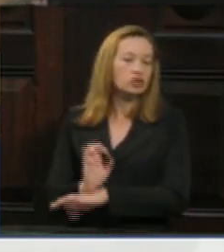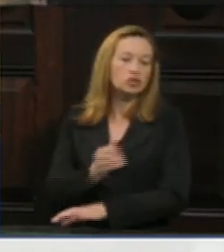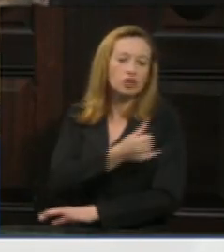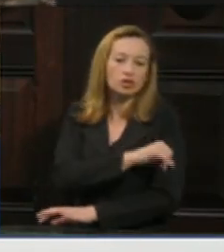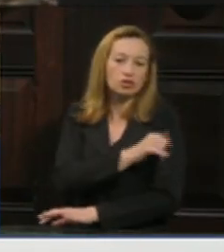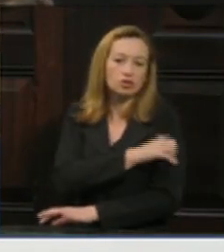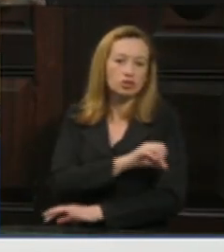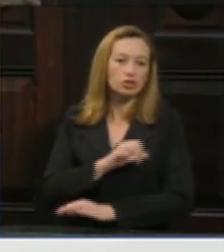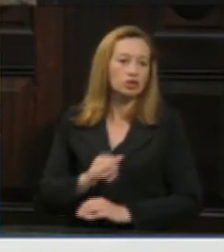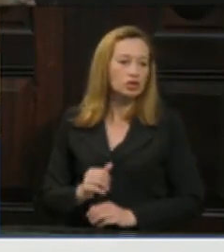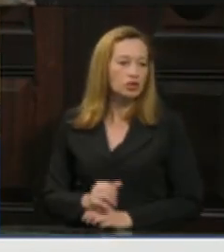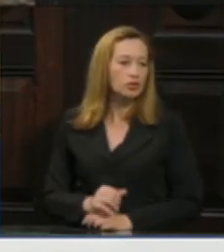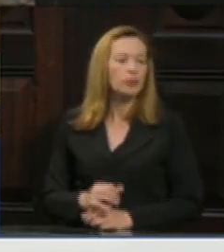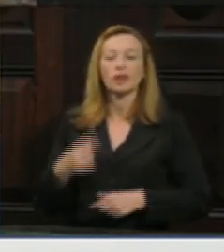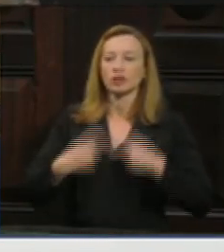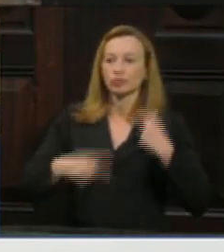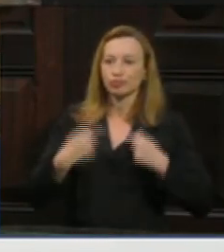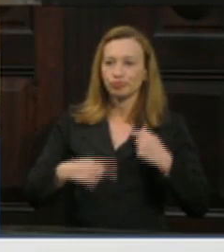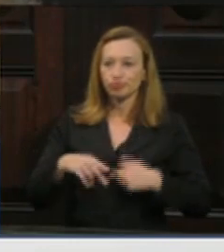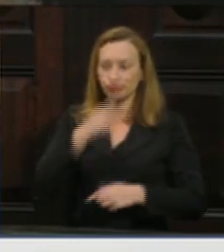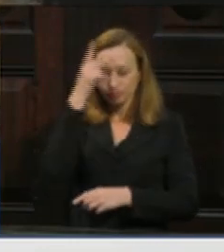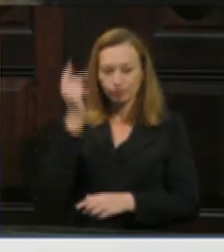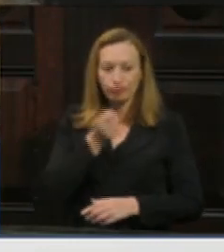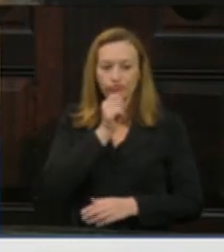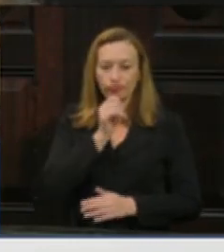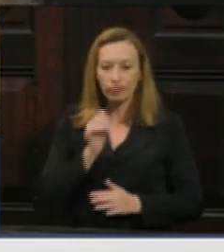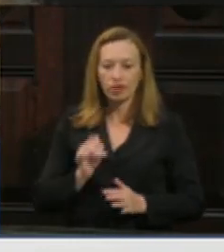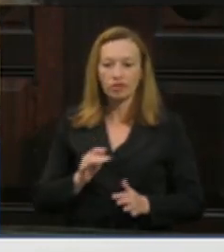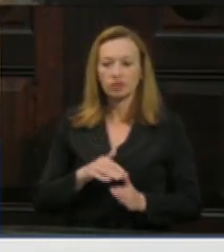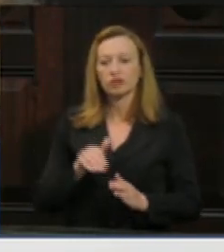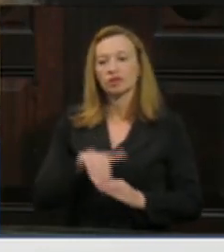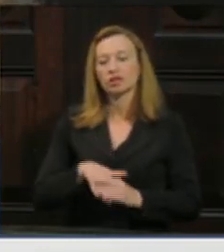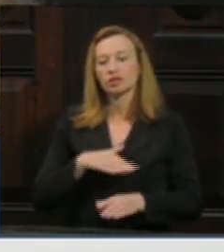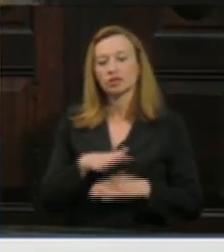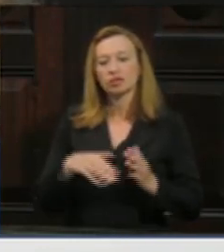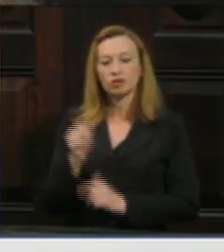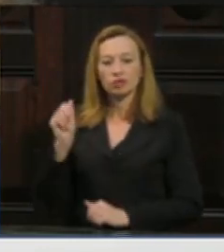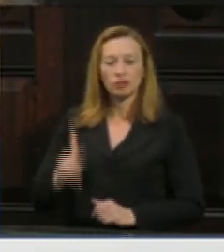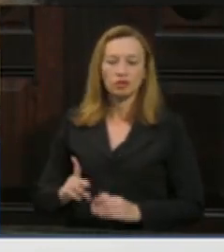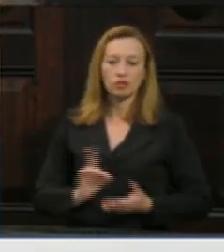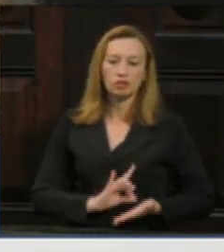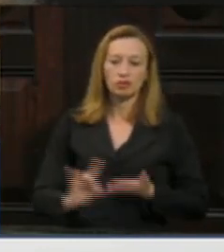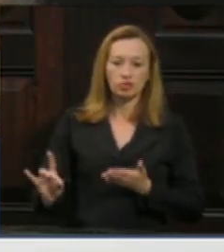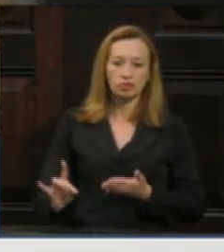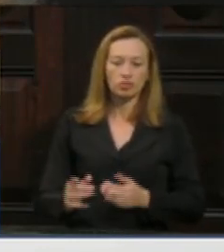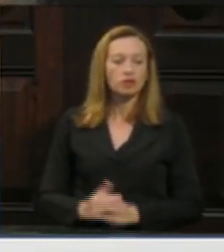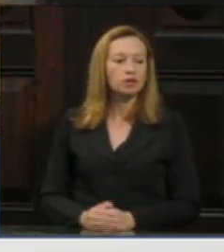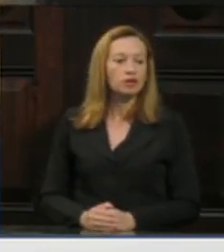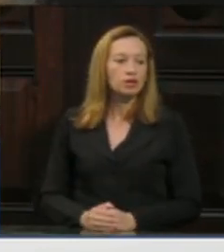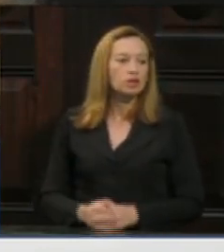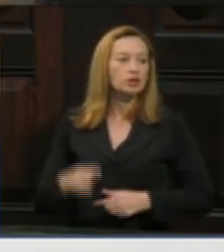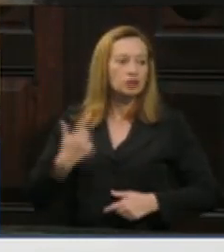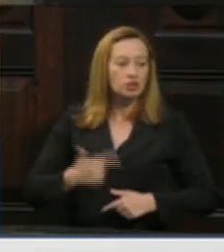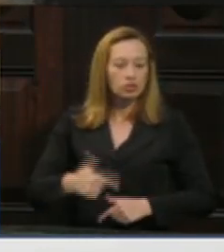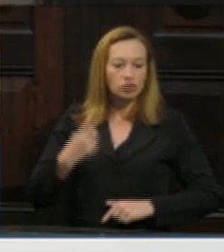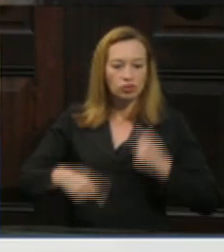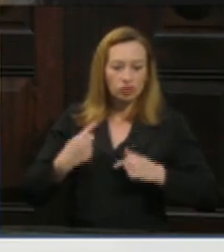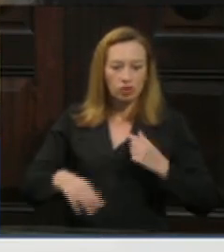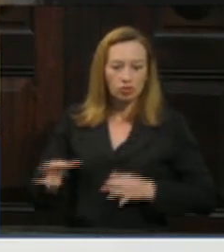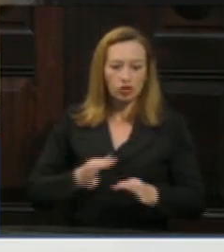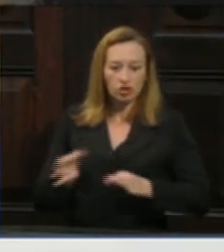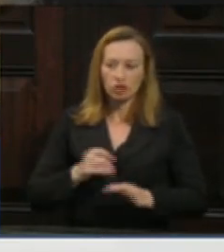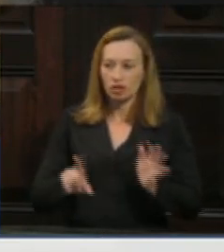âmbito do Estado do Rio de Janeiro e da outras providências. Em discussão, não havendo quem queira discutir, encerrada a discussão em votação, os senhores que aprovam a lei como estão, aprovado,